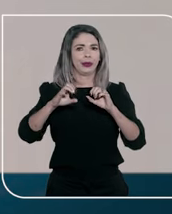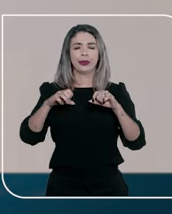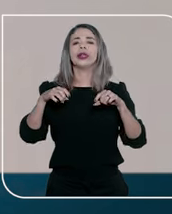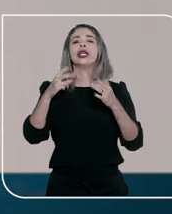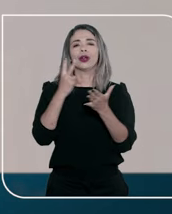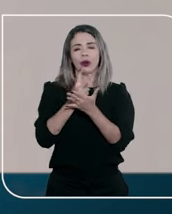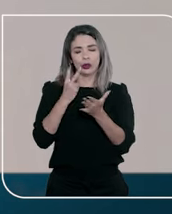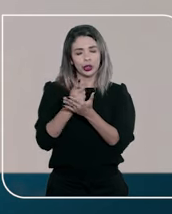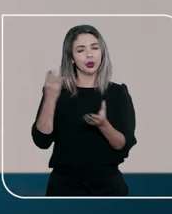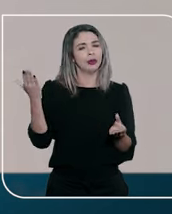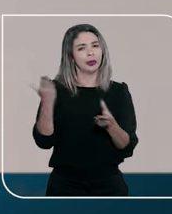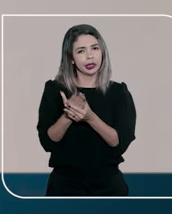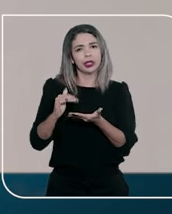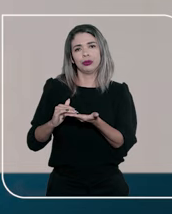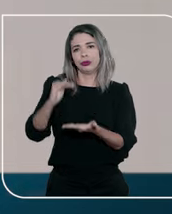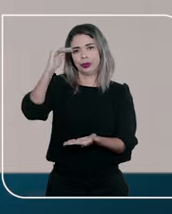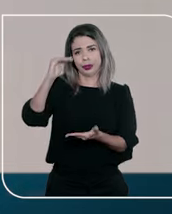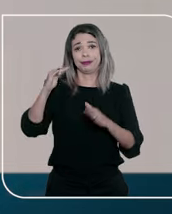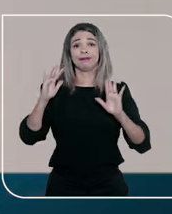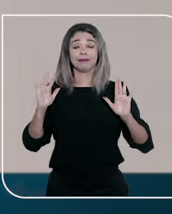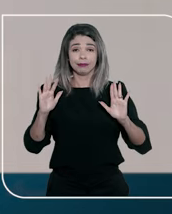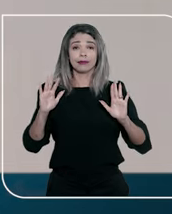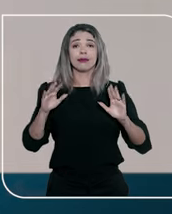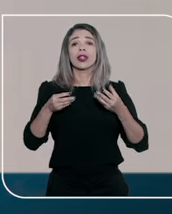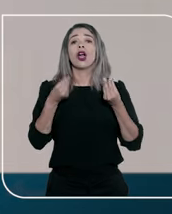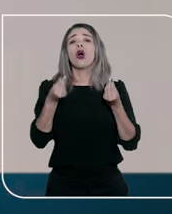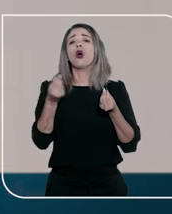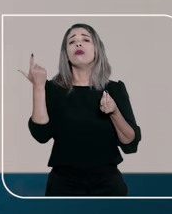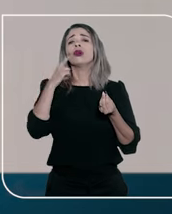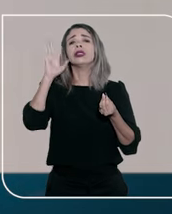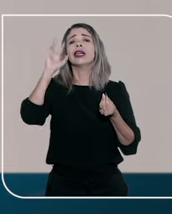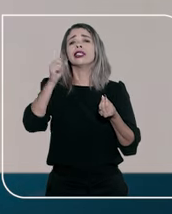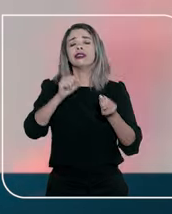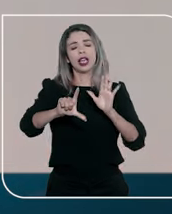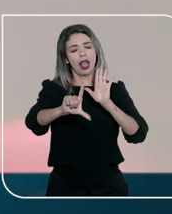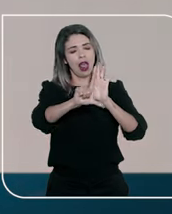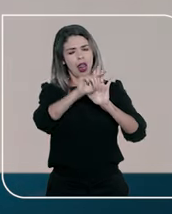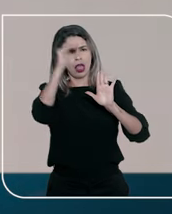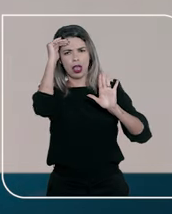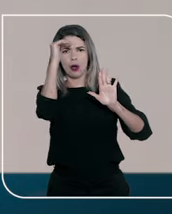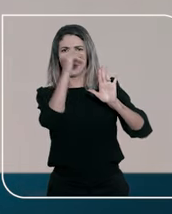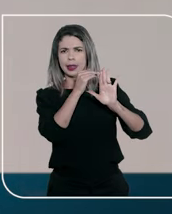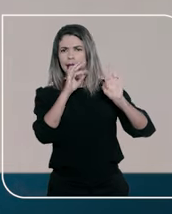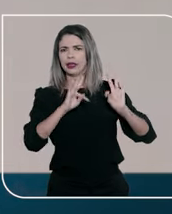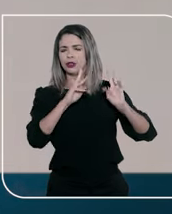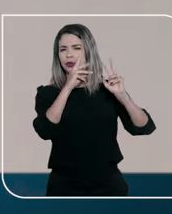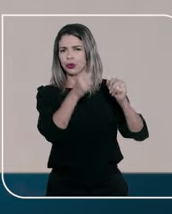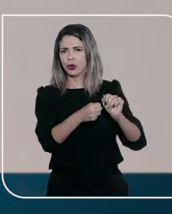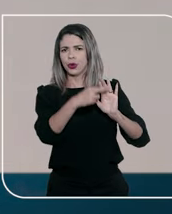nós conseguiremos? Aplicando a lei, aplicando o Código Brasileiro de Aeronáutica, aplicando a norma do 200